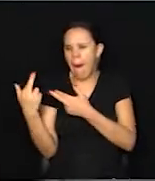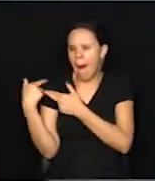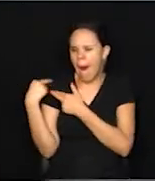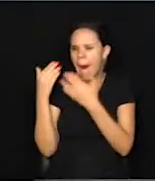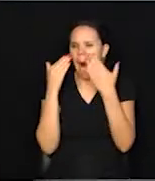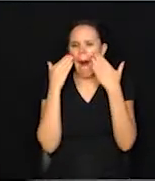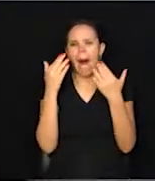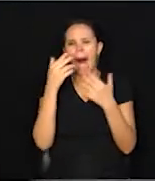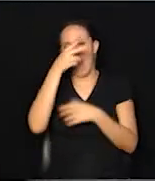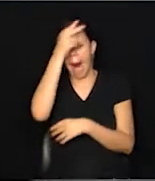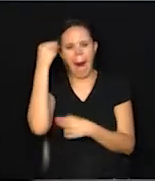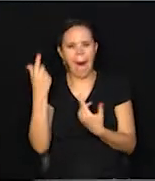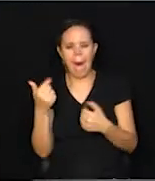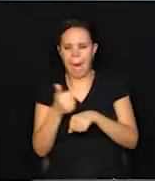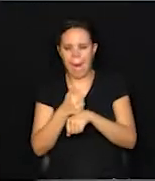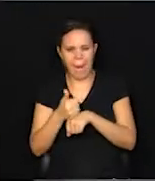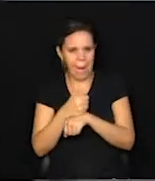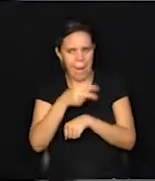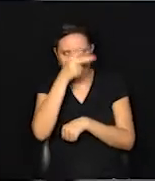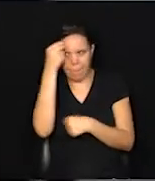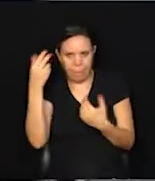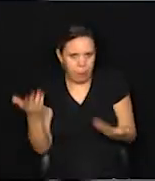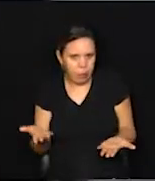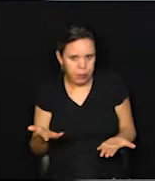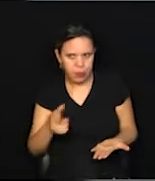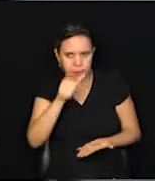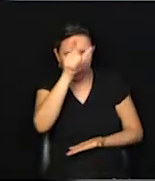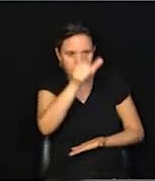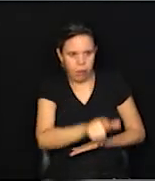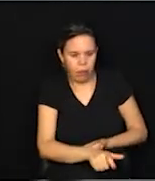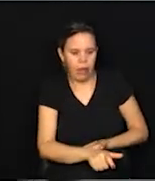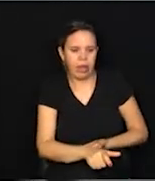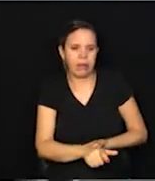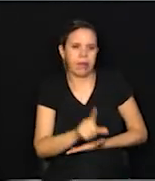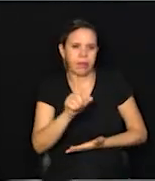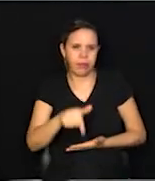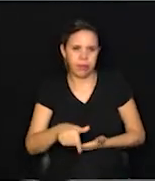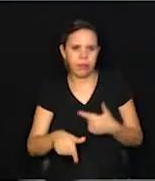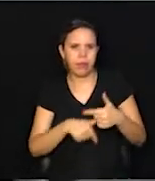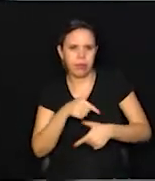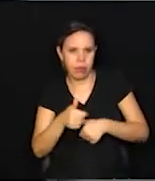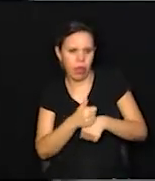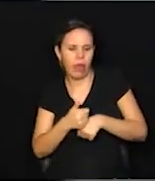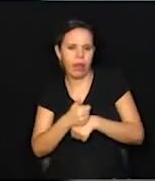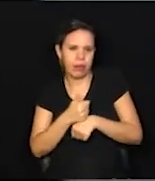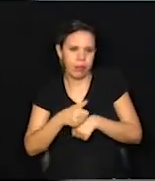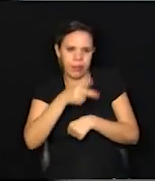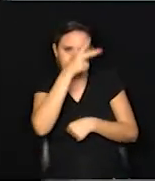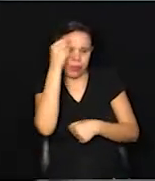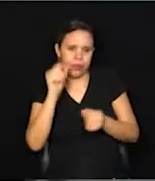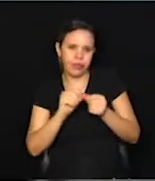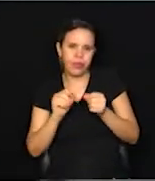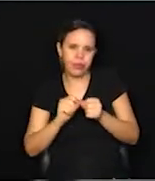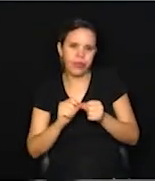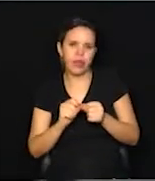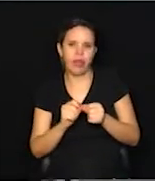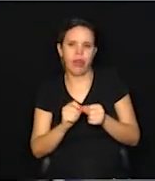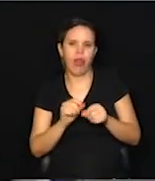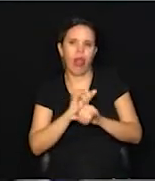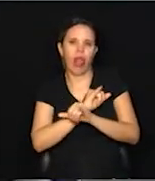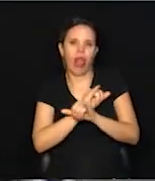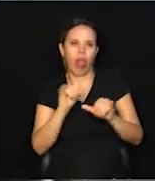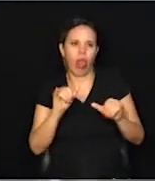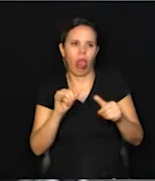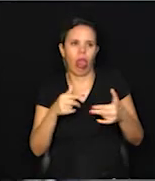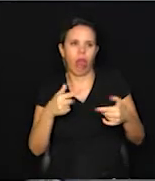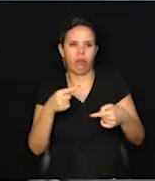pública, que não exerce o cargo público. Agora, uma pessoa que exerce um cargo público fazer esse tipo de desinformação, que tem uma